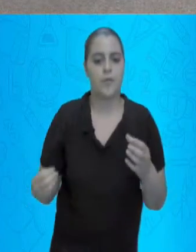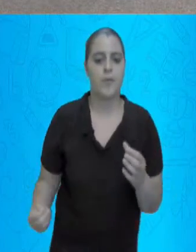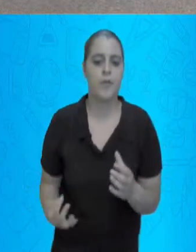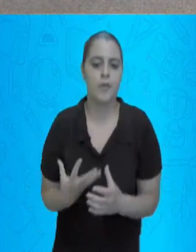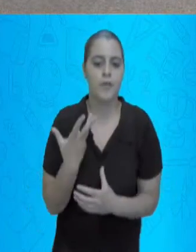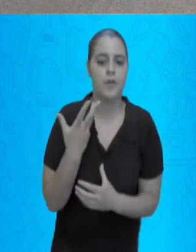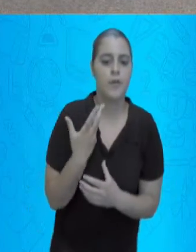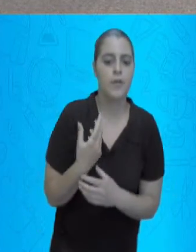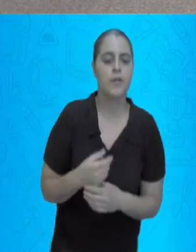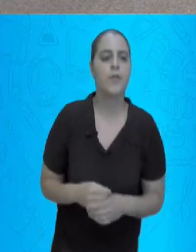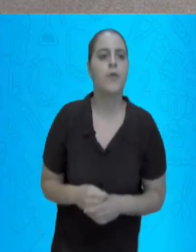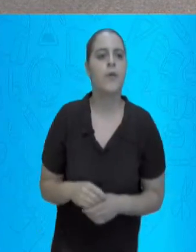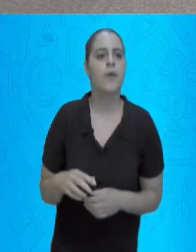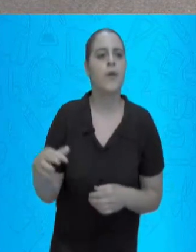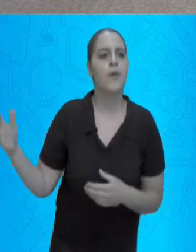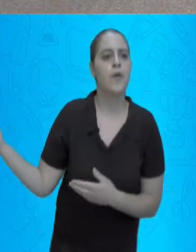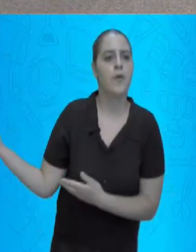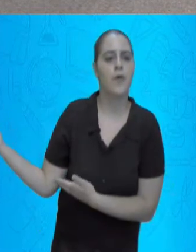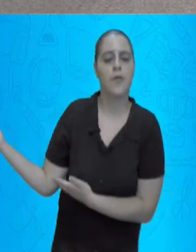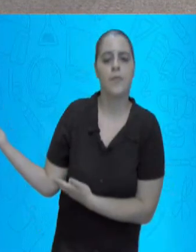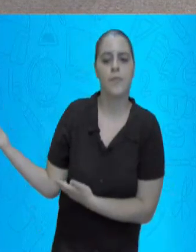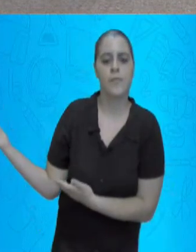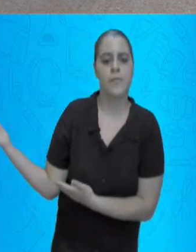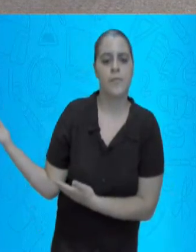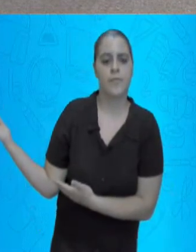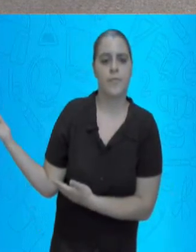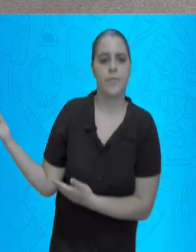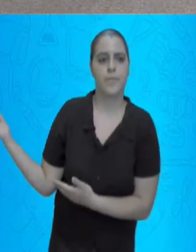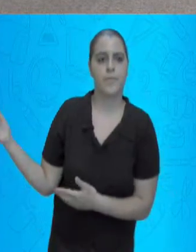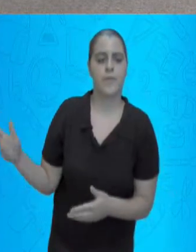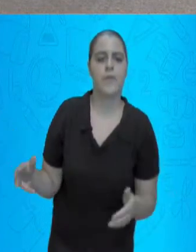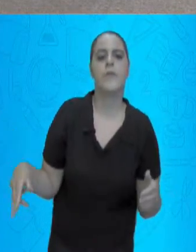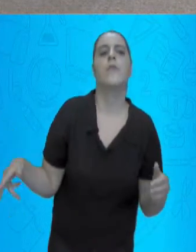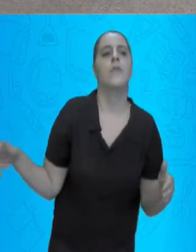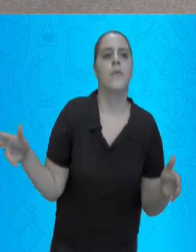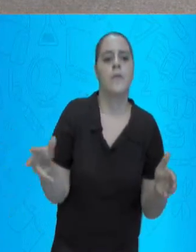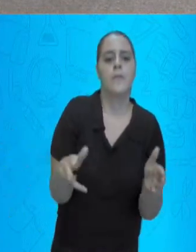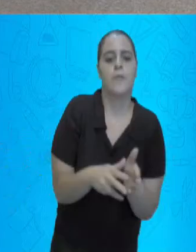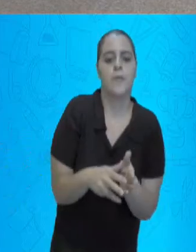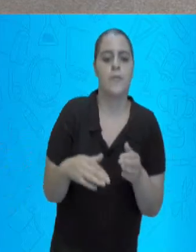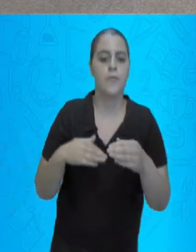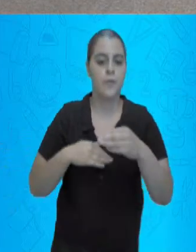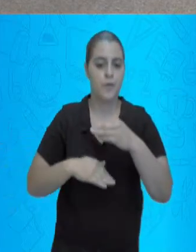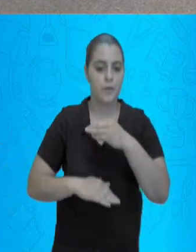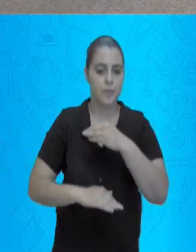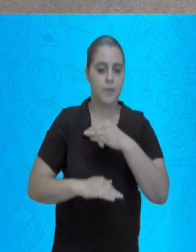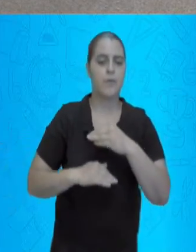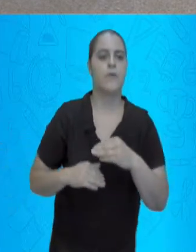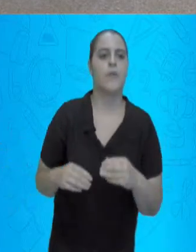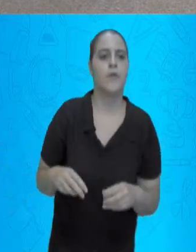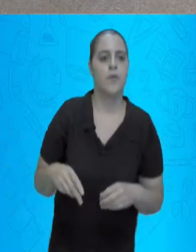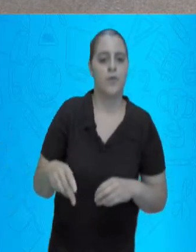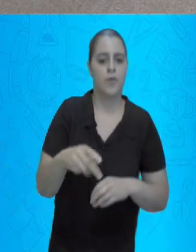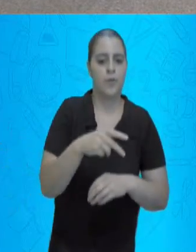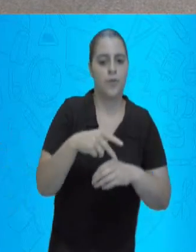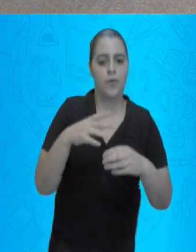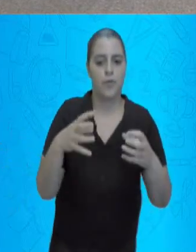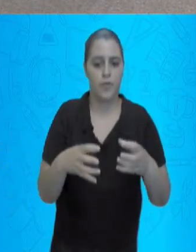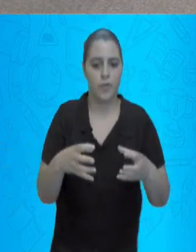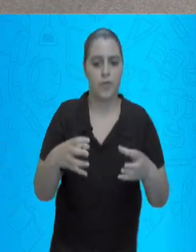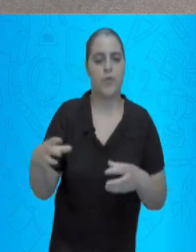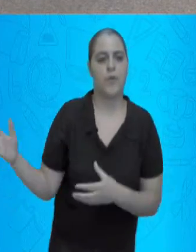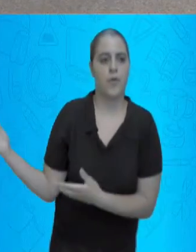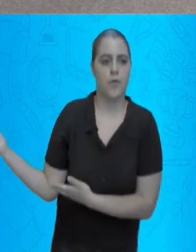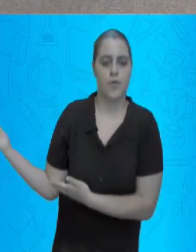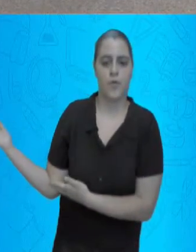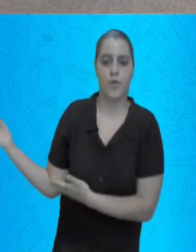formando até que o fóssil ficou bem embaixo. Então, olha bem a